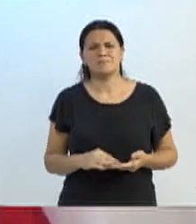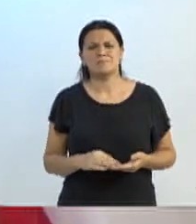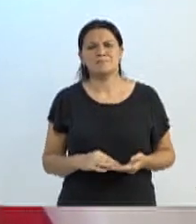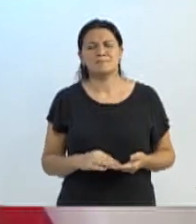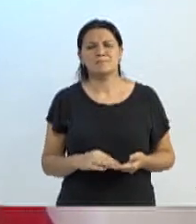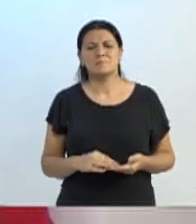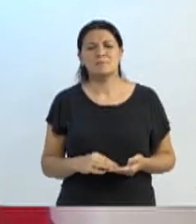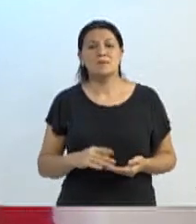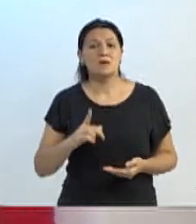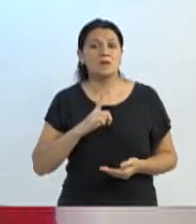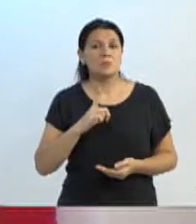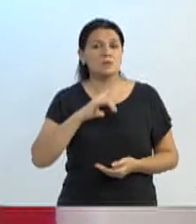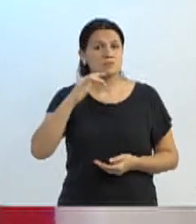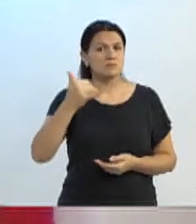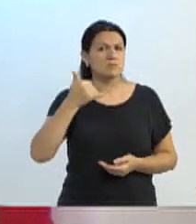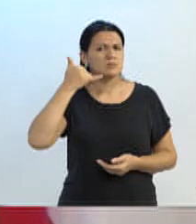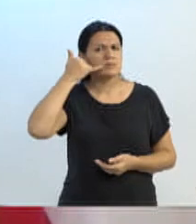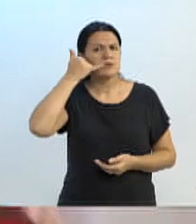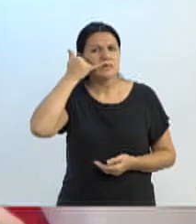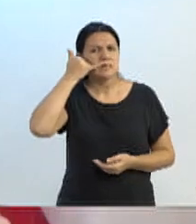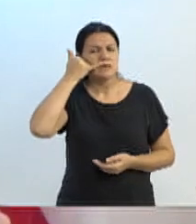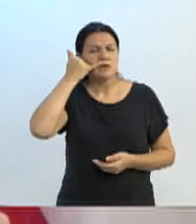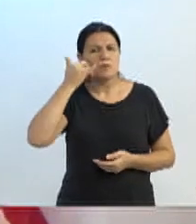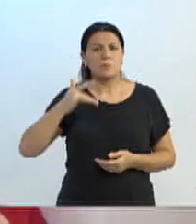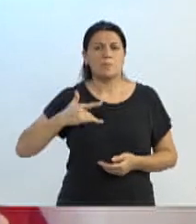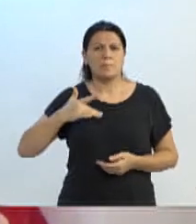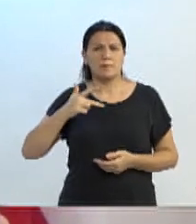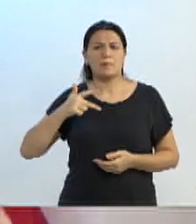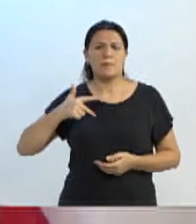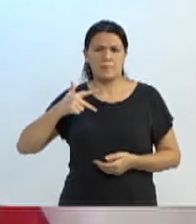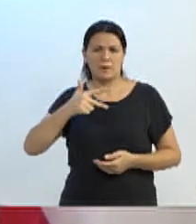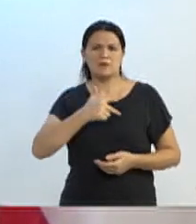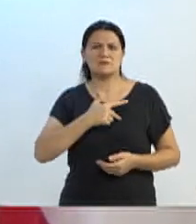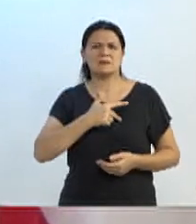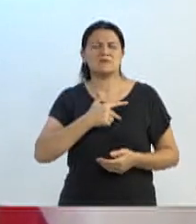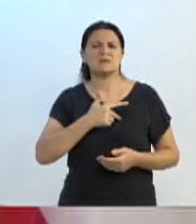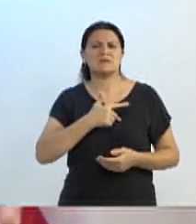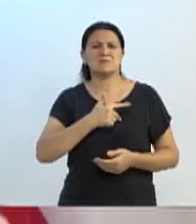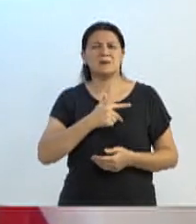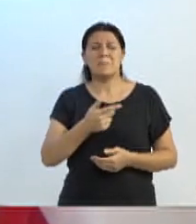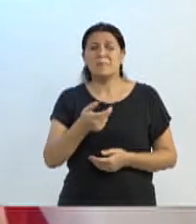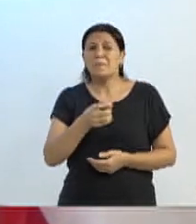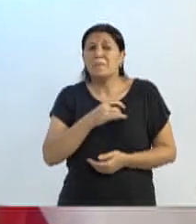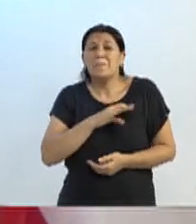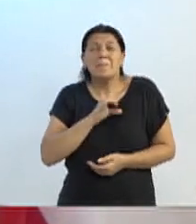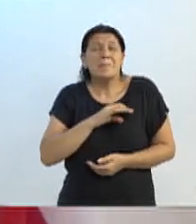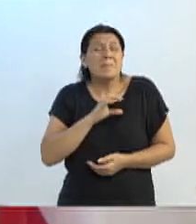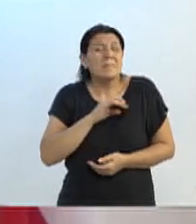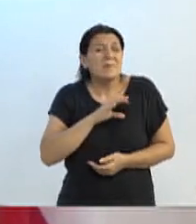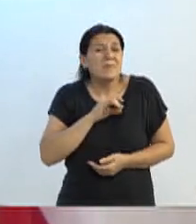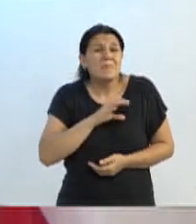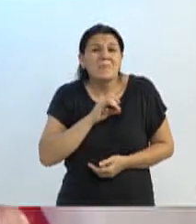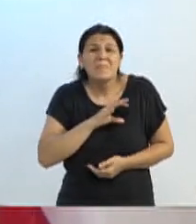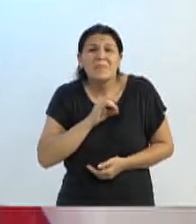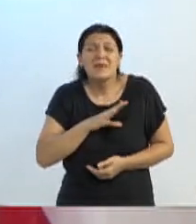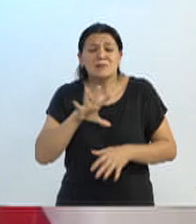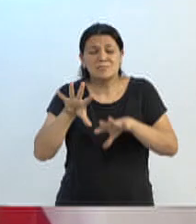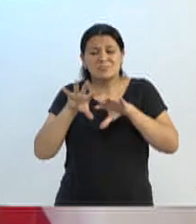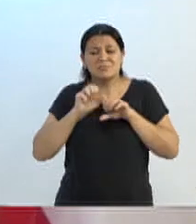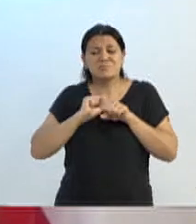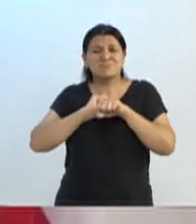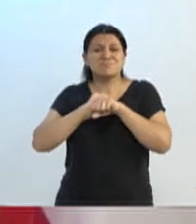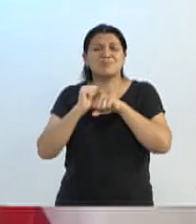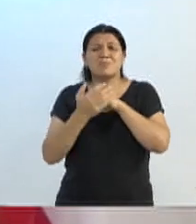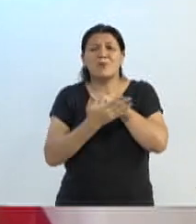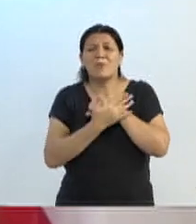de pacientes aos prantos, morrendo de medo de pegar a doença, morrendo de medo de